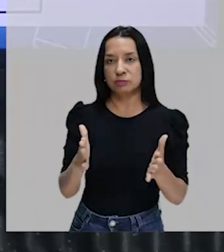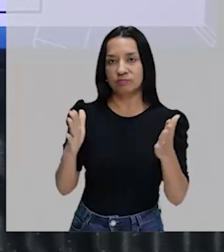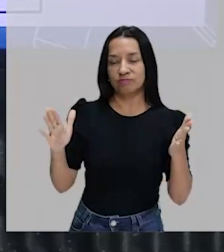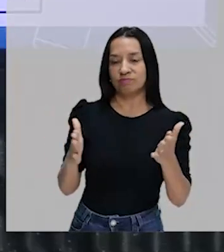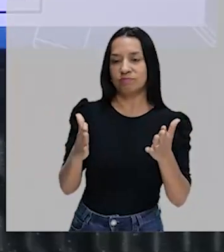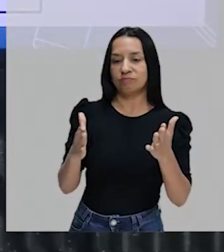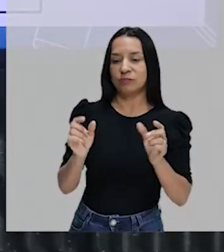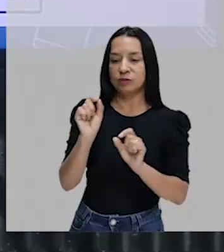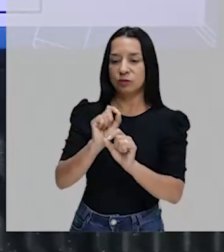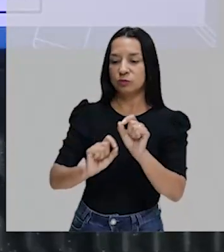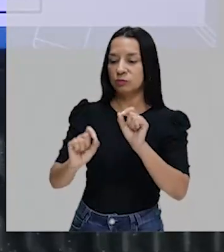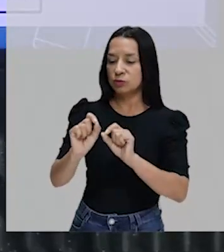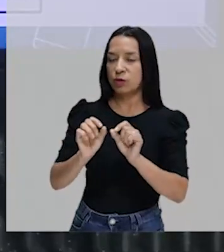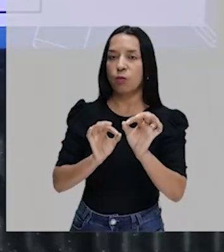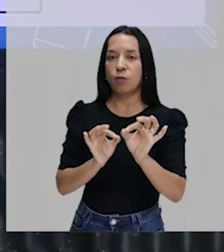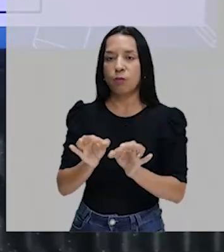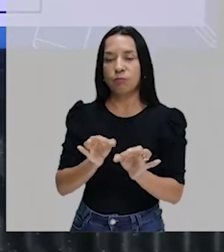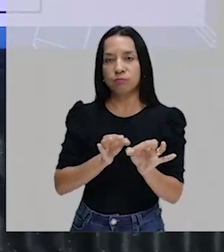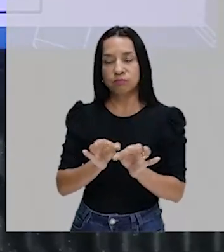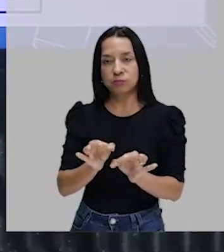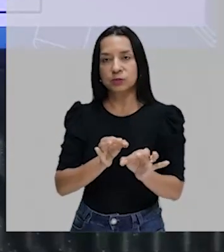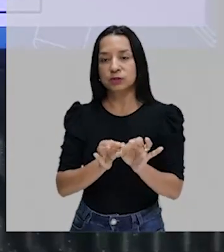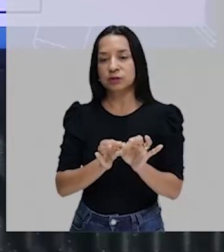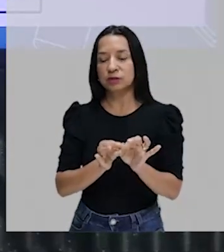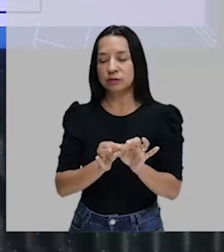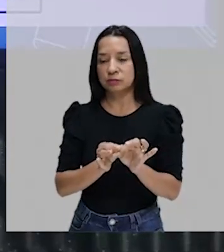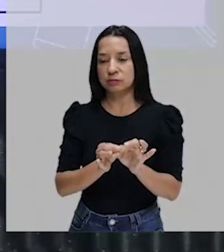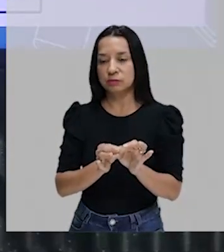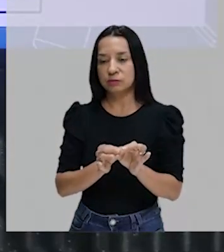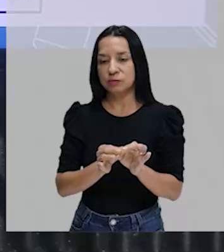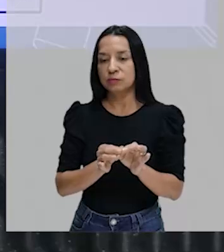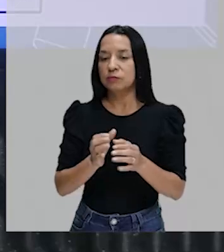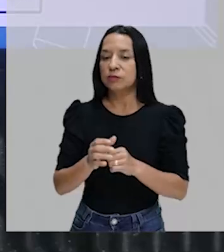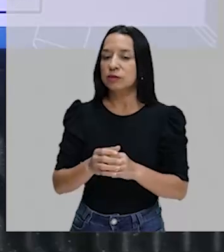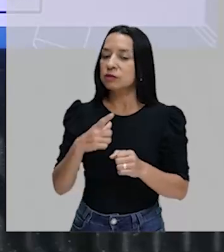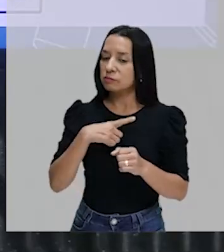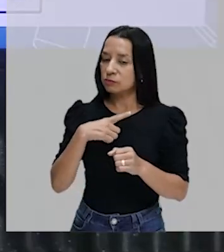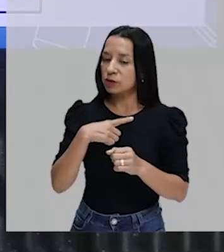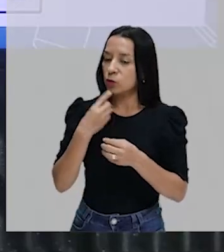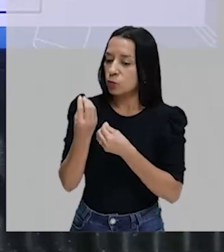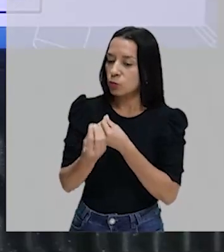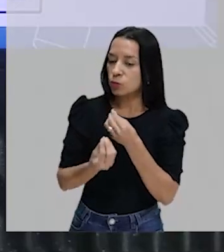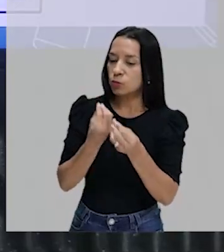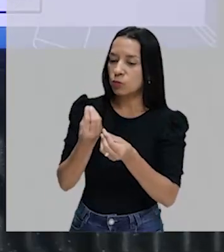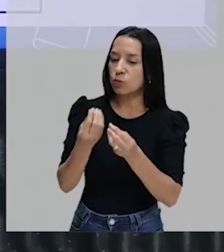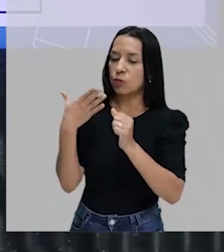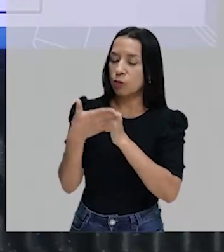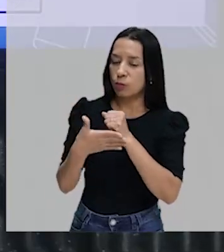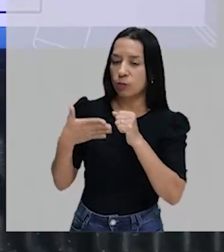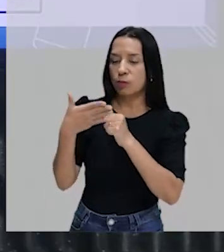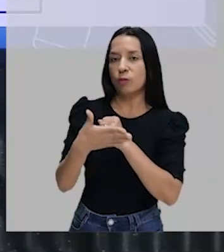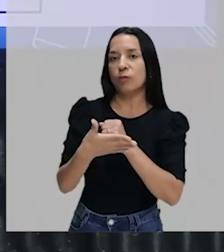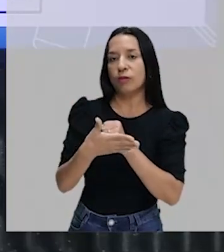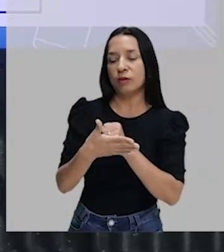são racionalmente pensados e colocados, levando em consideração uma